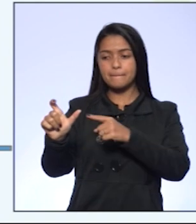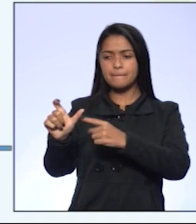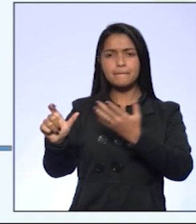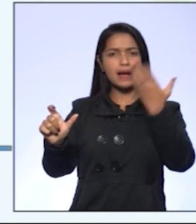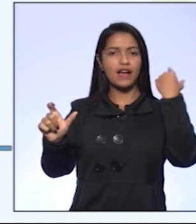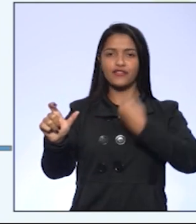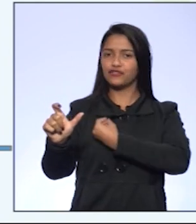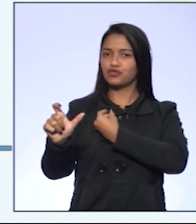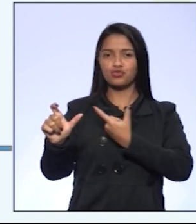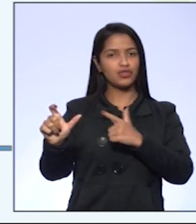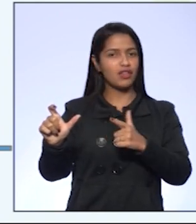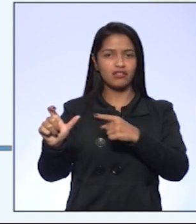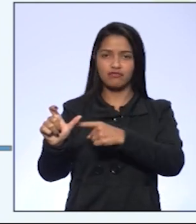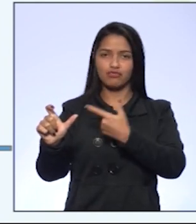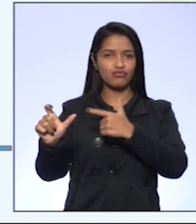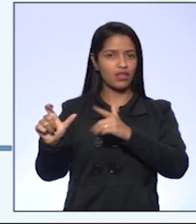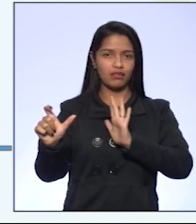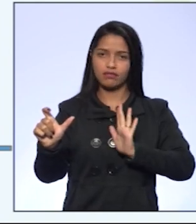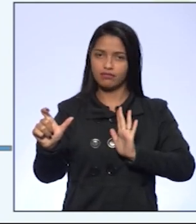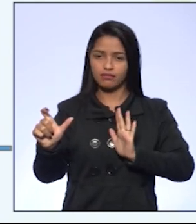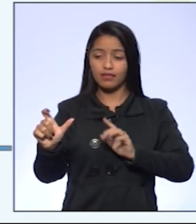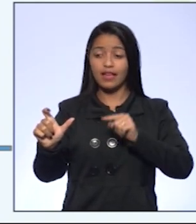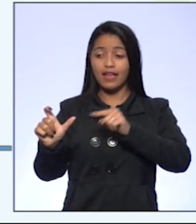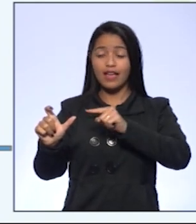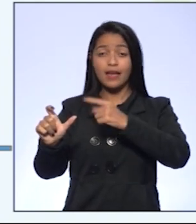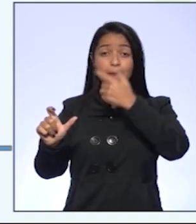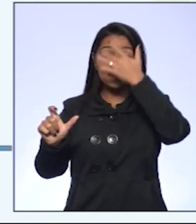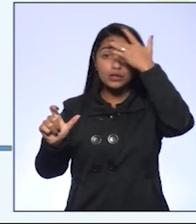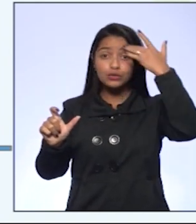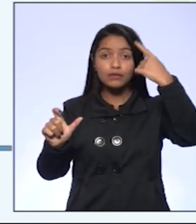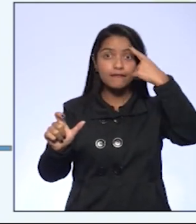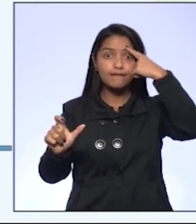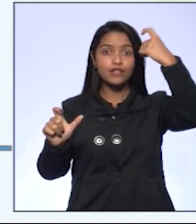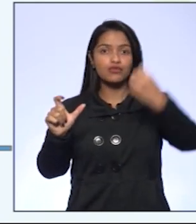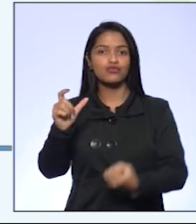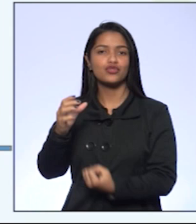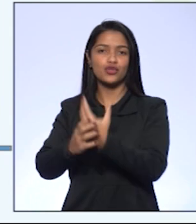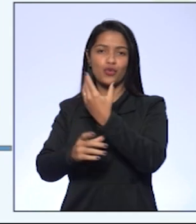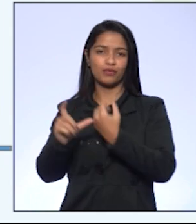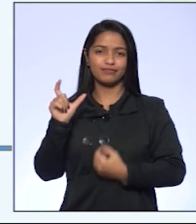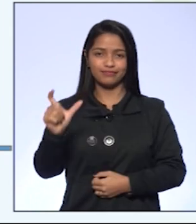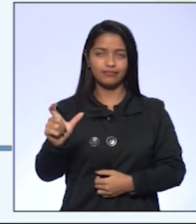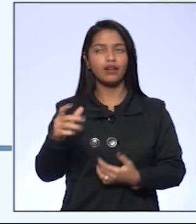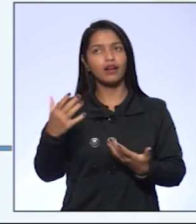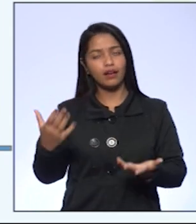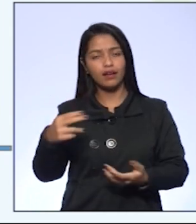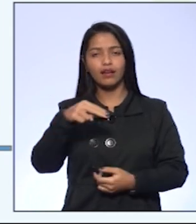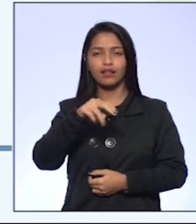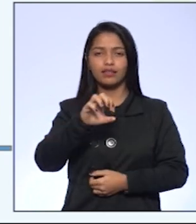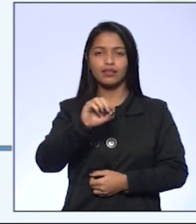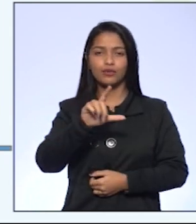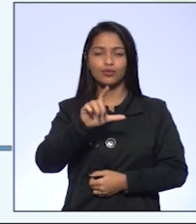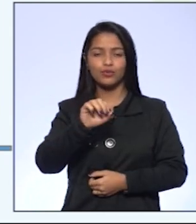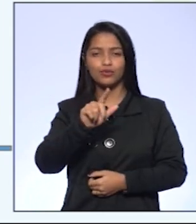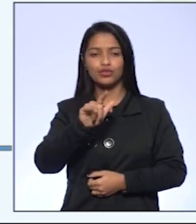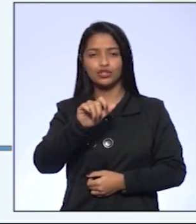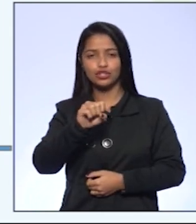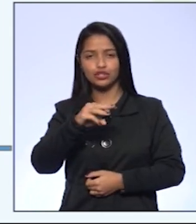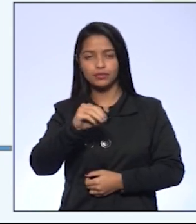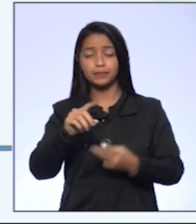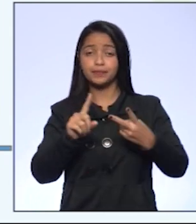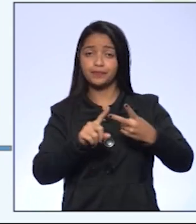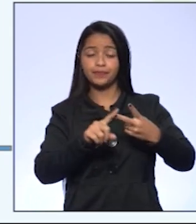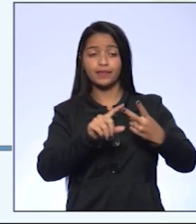ela foi criada, tá certo? Neologismo. Arcaísmo. Arcaísmo é uma palavra que